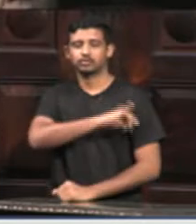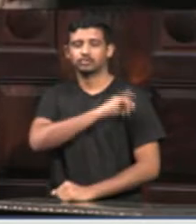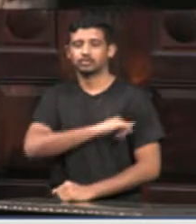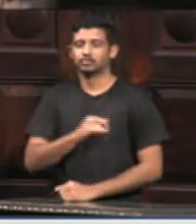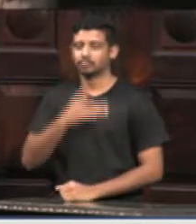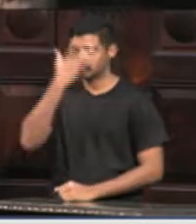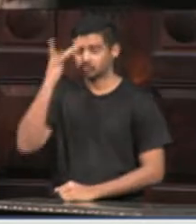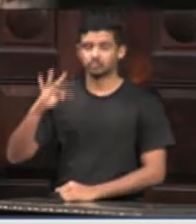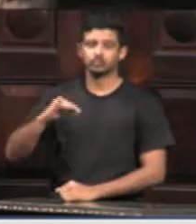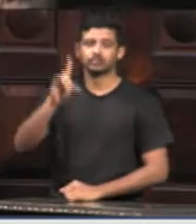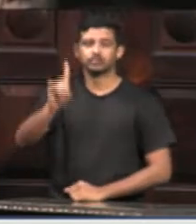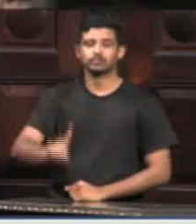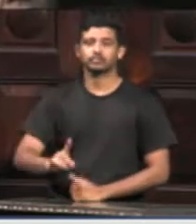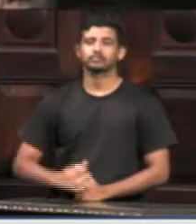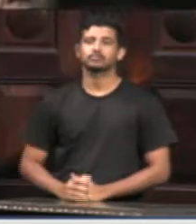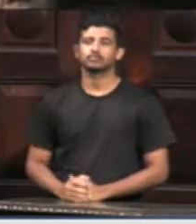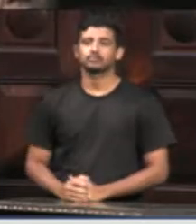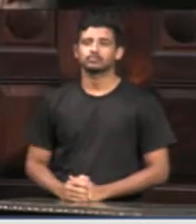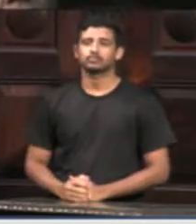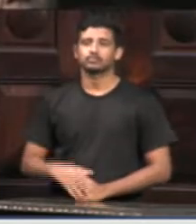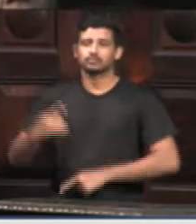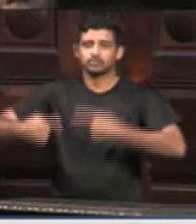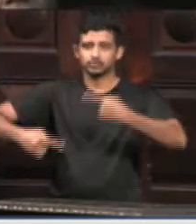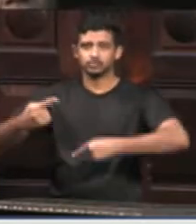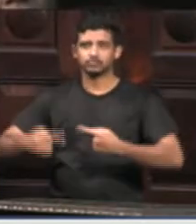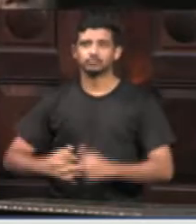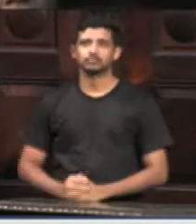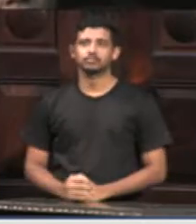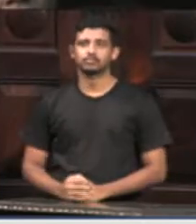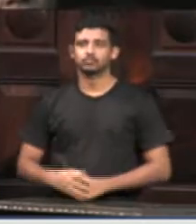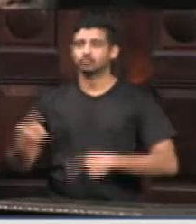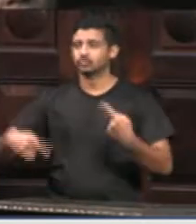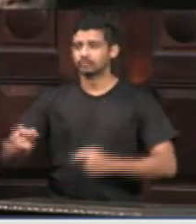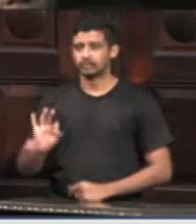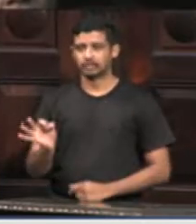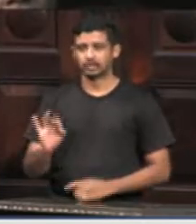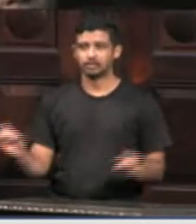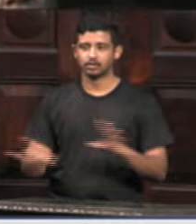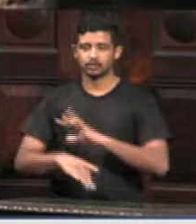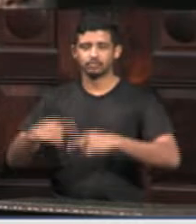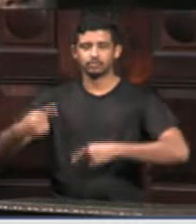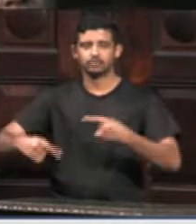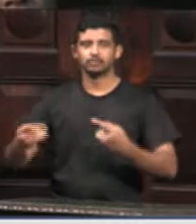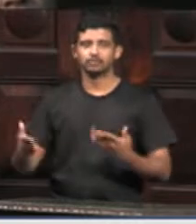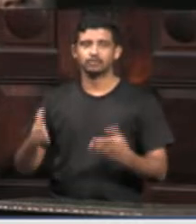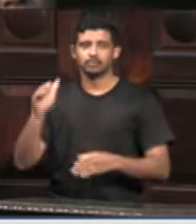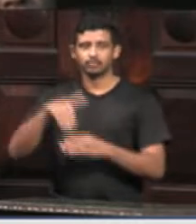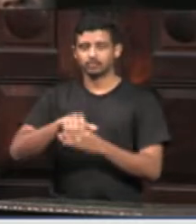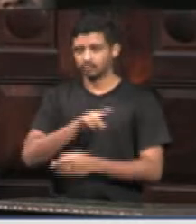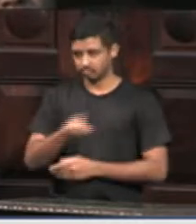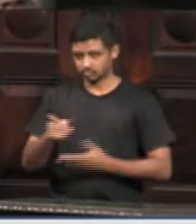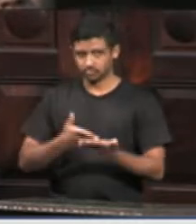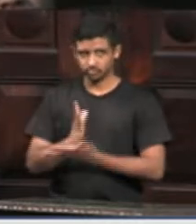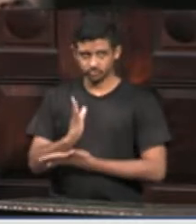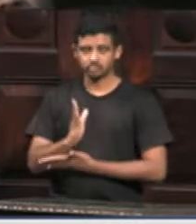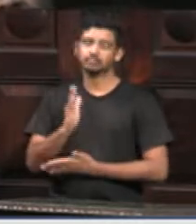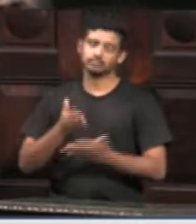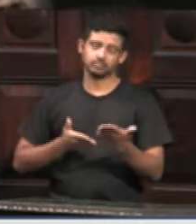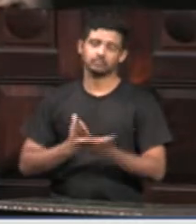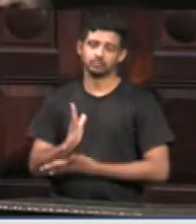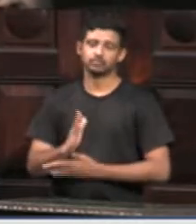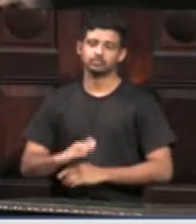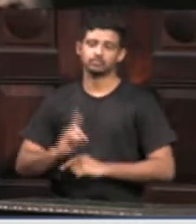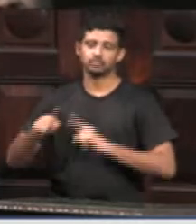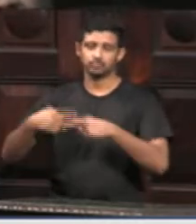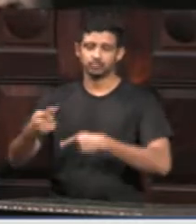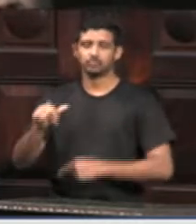com deficiência. Em discussão, não havendo que queira discutir, encerrada a discussão, em votação, os senhores que aprovam nessa comissão, aprovado,